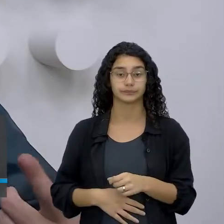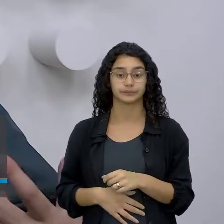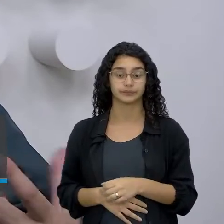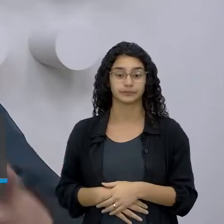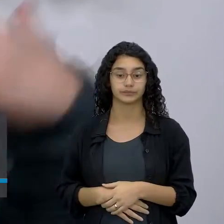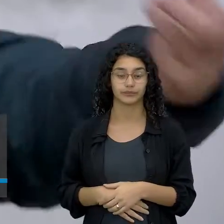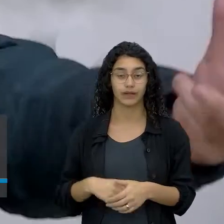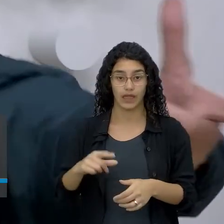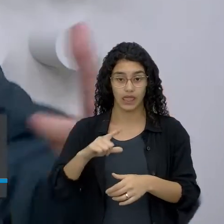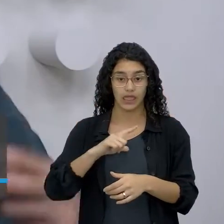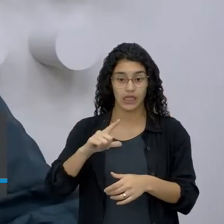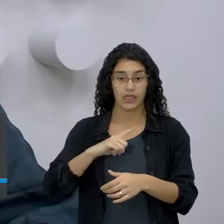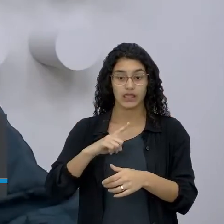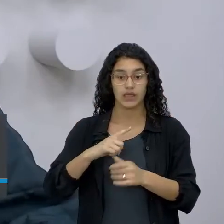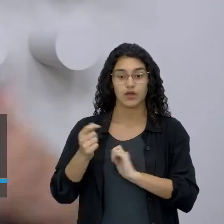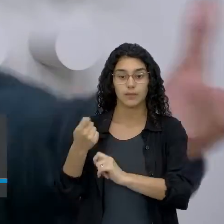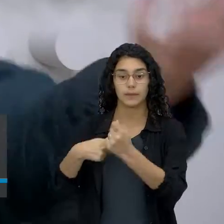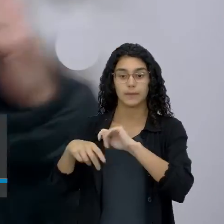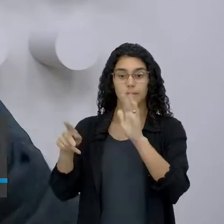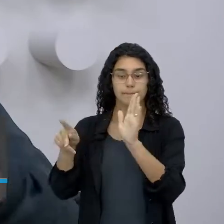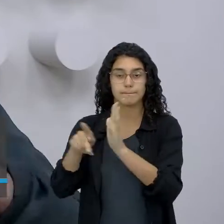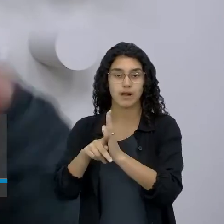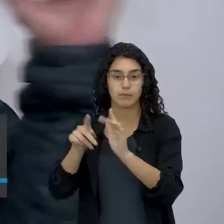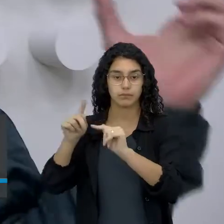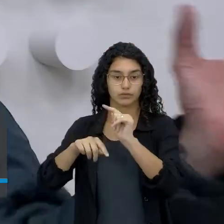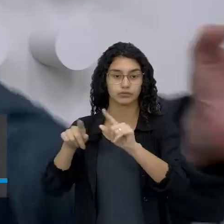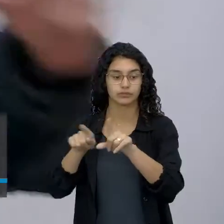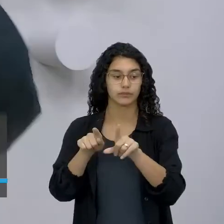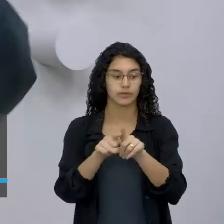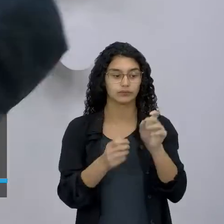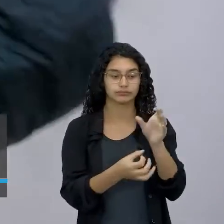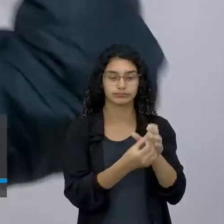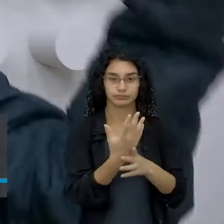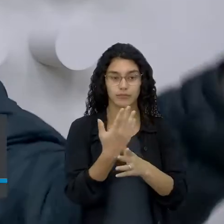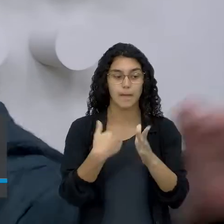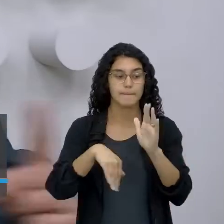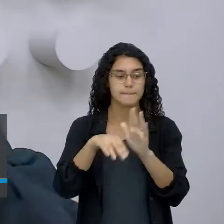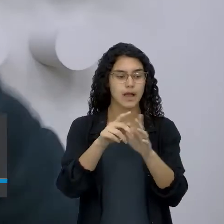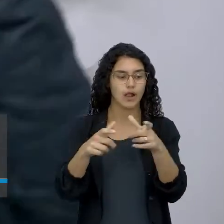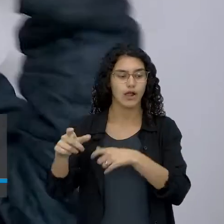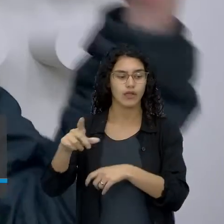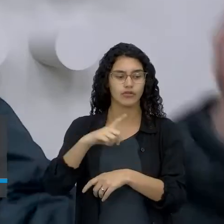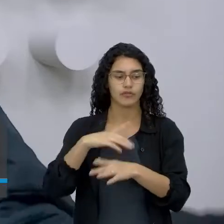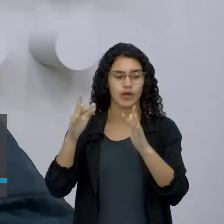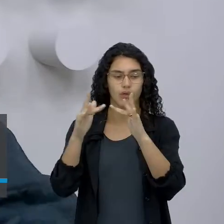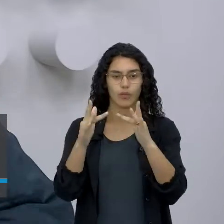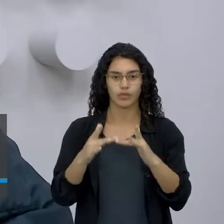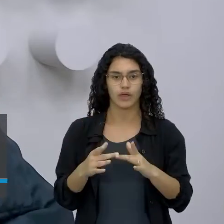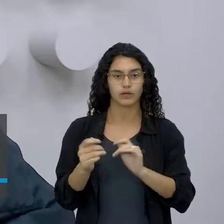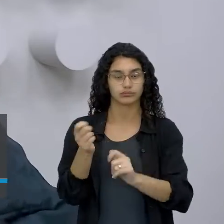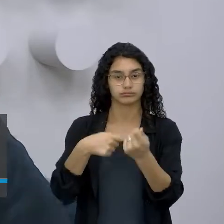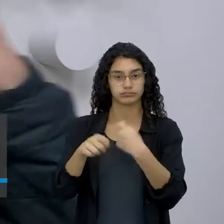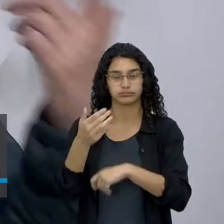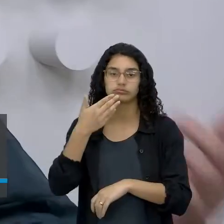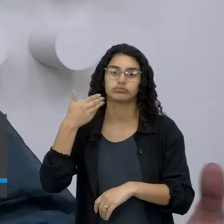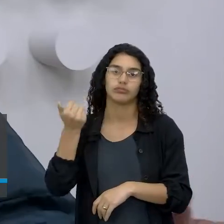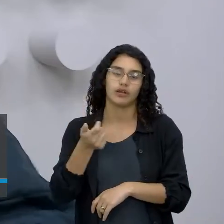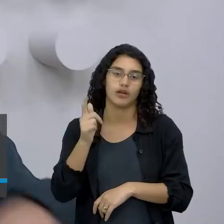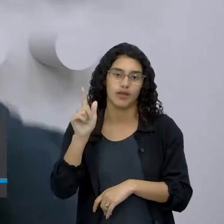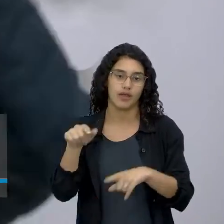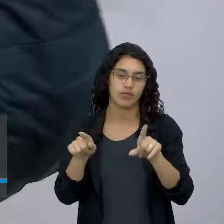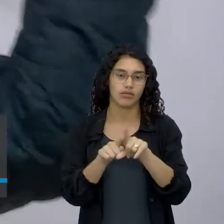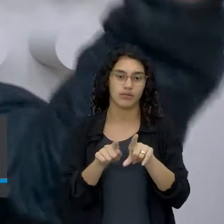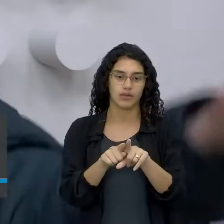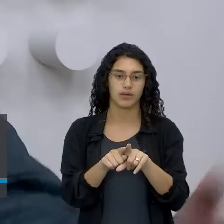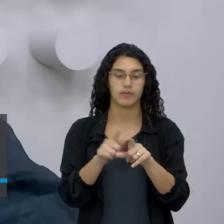tanto mercado, né, para o seu produto, como matéria-prima. Então, quanto mais lugares você tiver contatos comerciais, melhor vai ser e